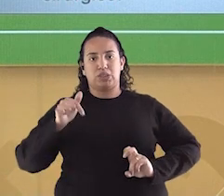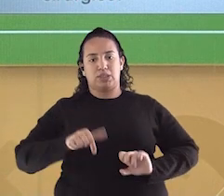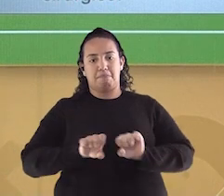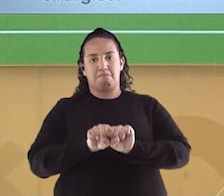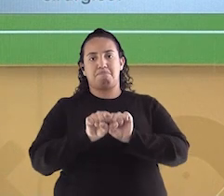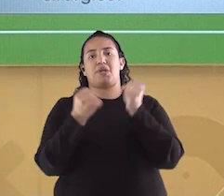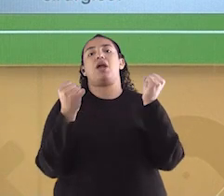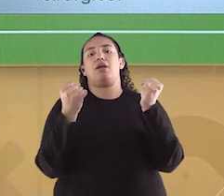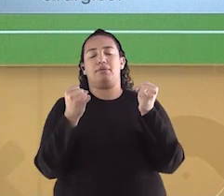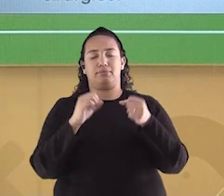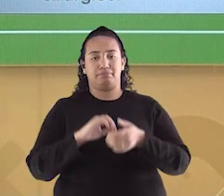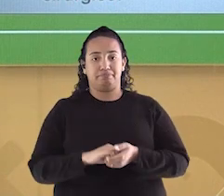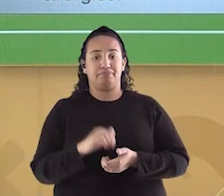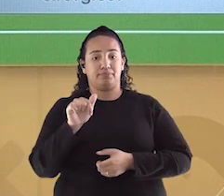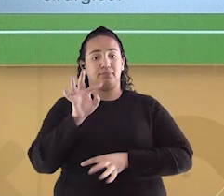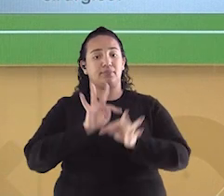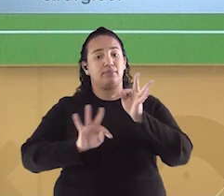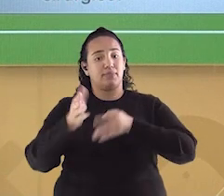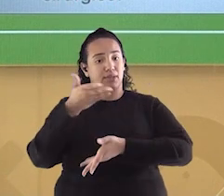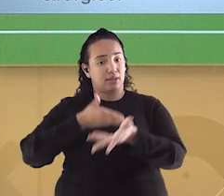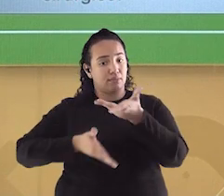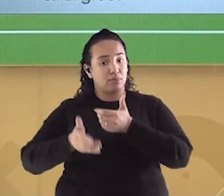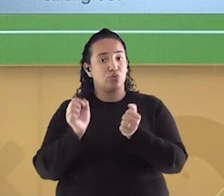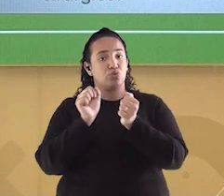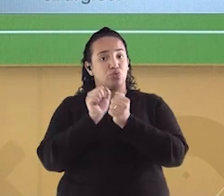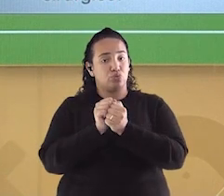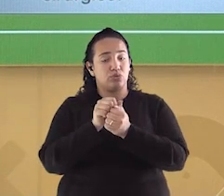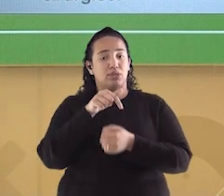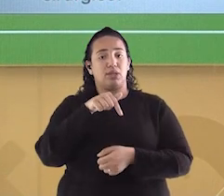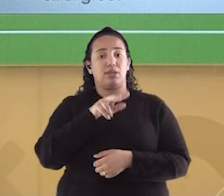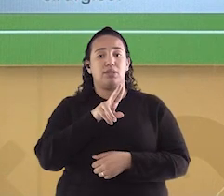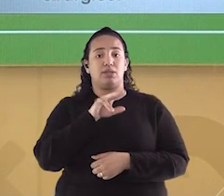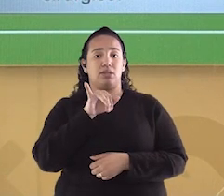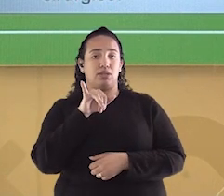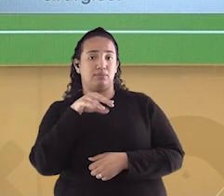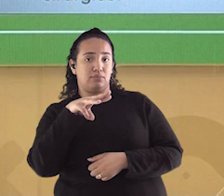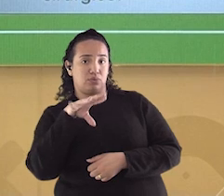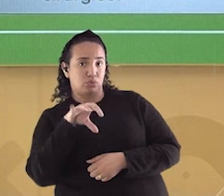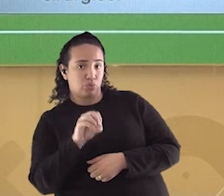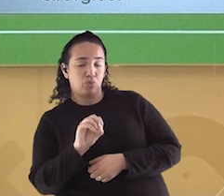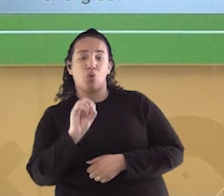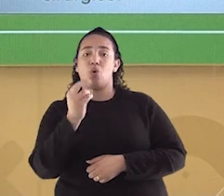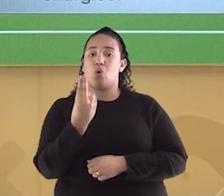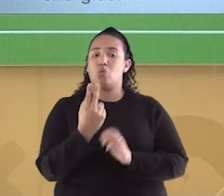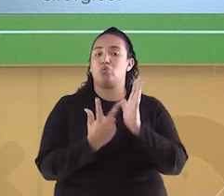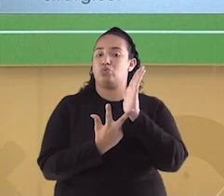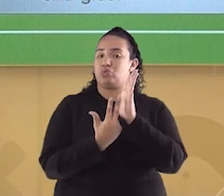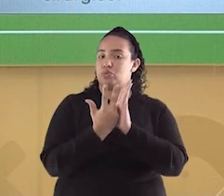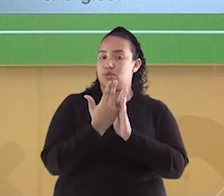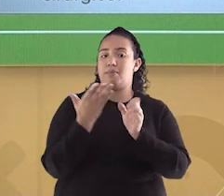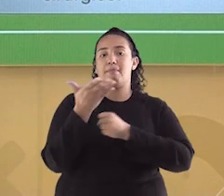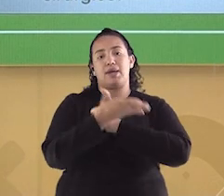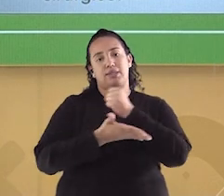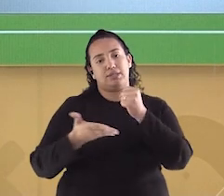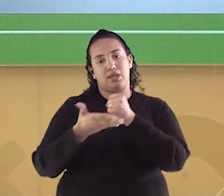malignos. O tratamento pode ser feito junto à quimioterapia ou cirurgia, com base na situação do paciente.